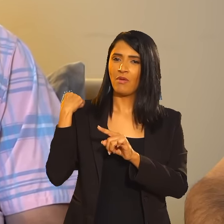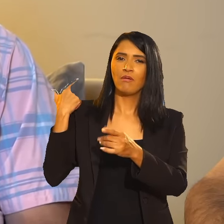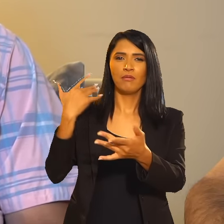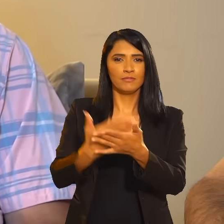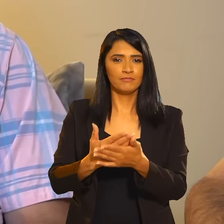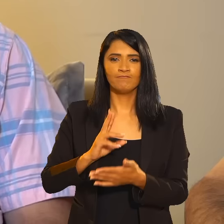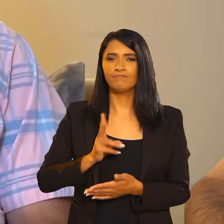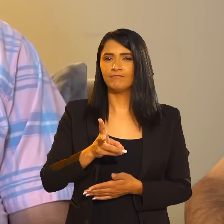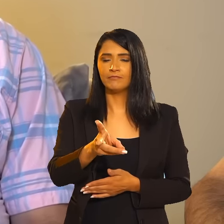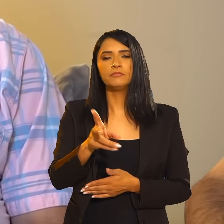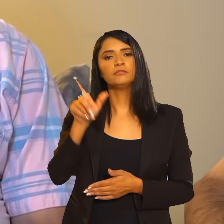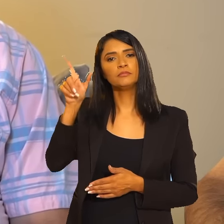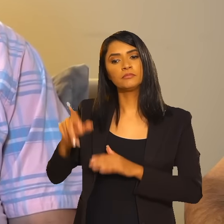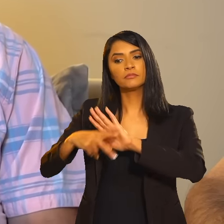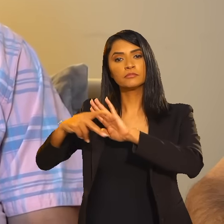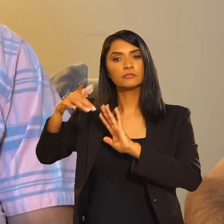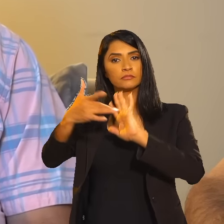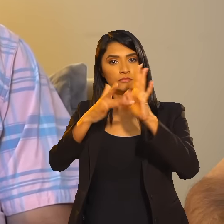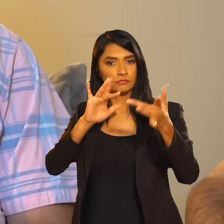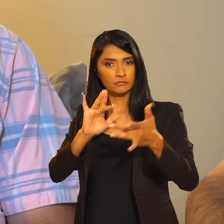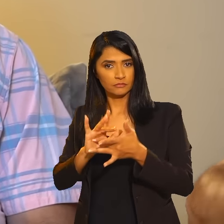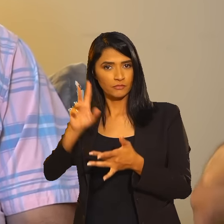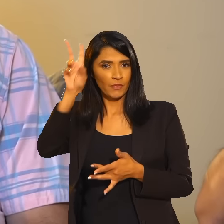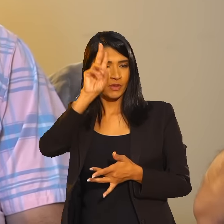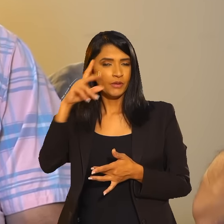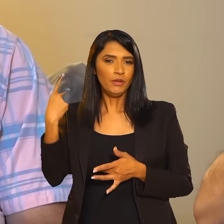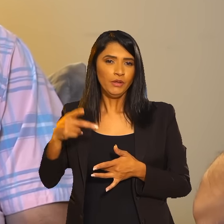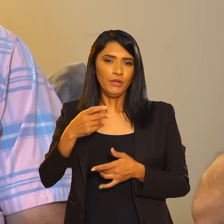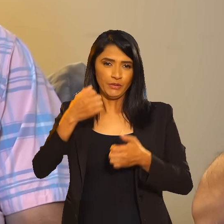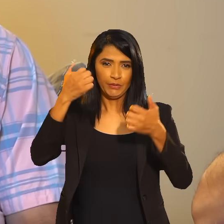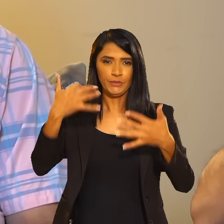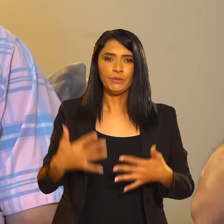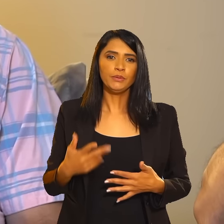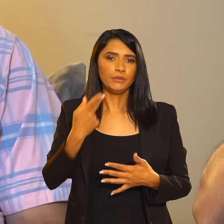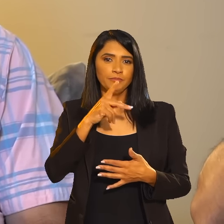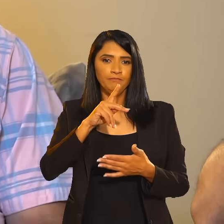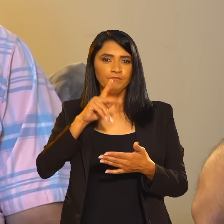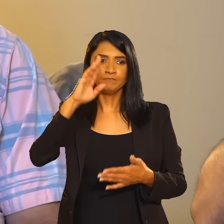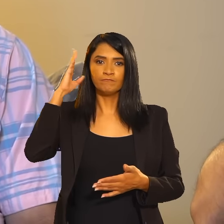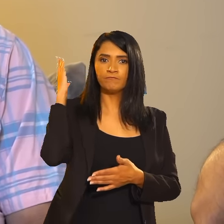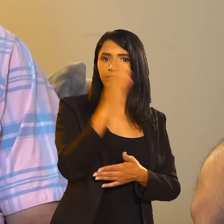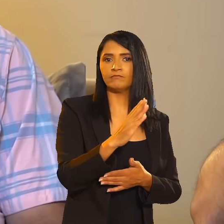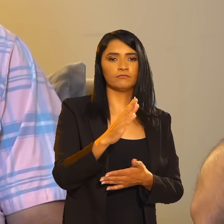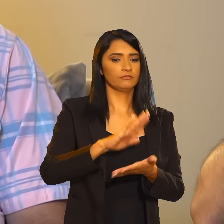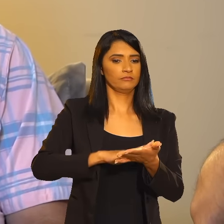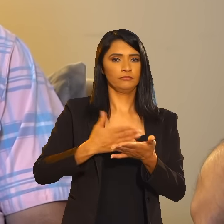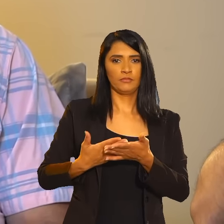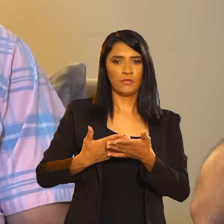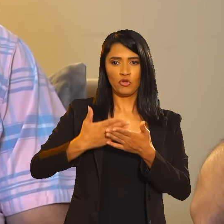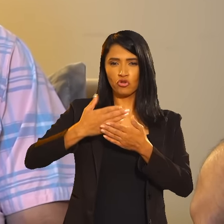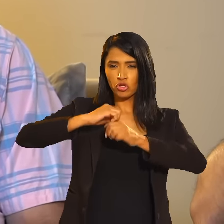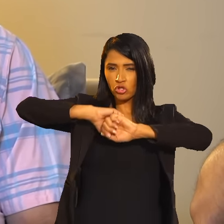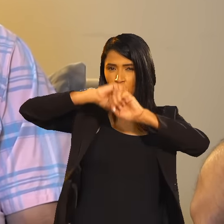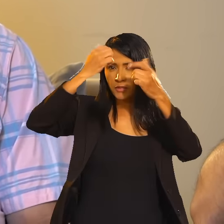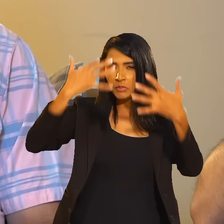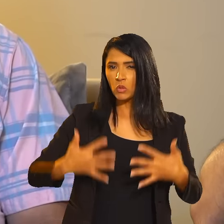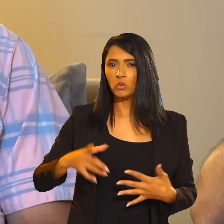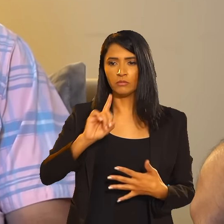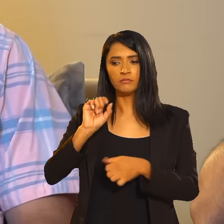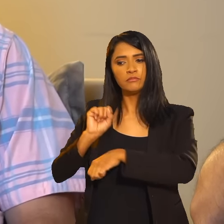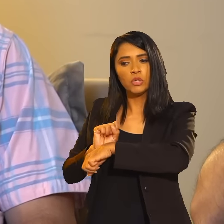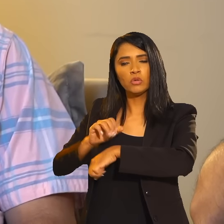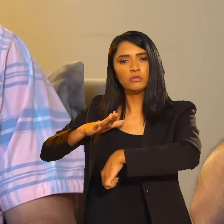né? E o próprio Jesus aqui na parábola, quando ele falou a parábola, já não interpretou de cara, ele esperou um tempo.